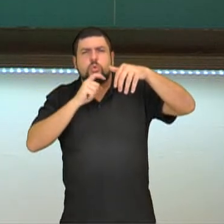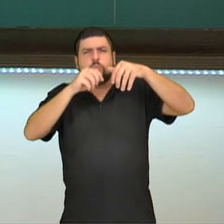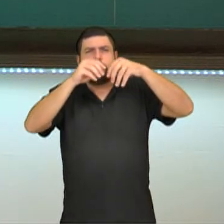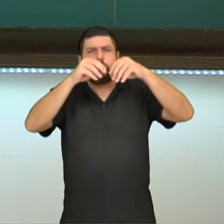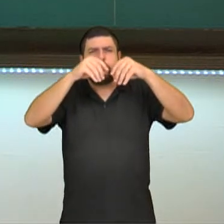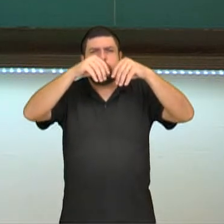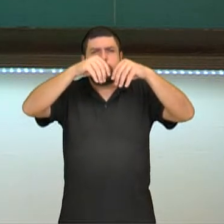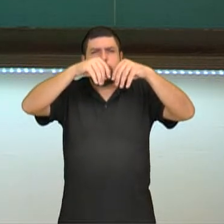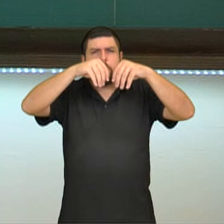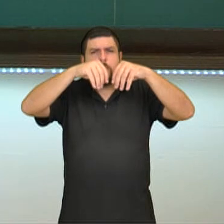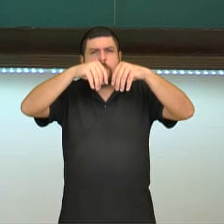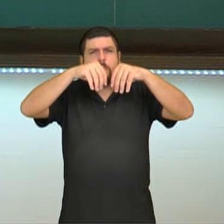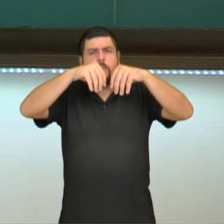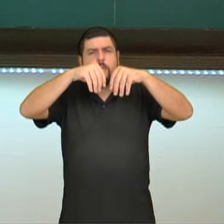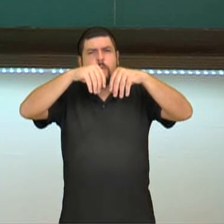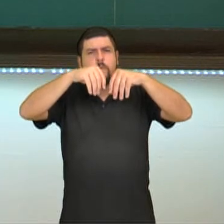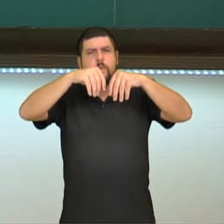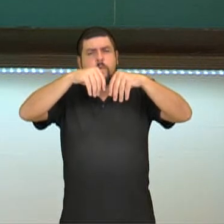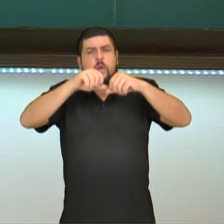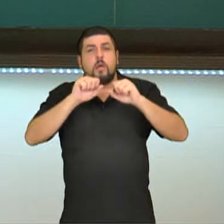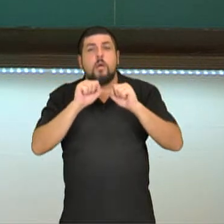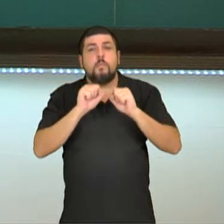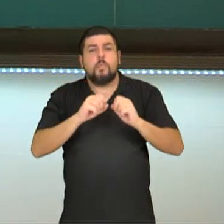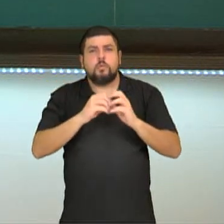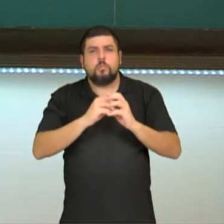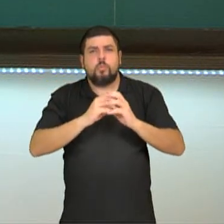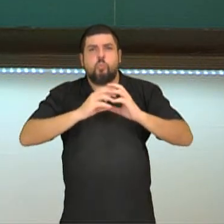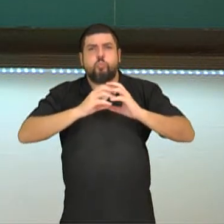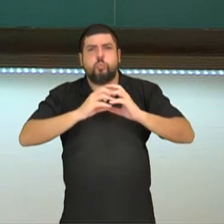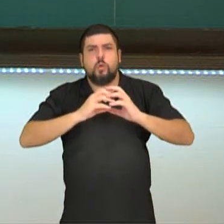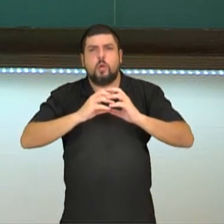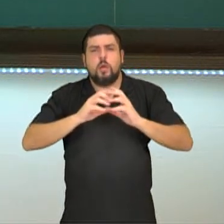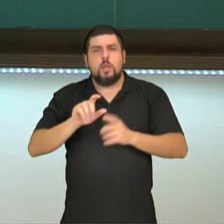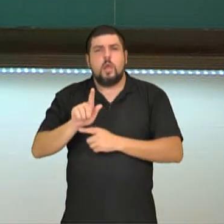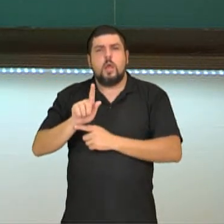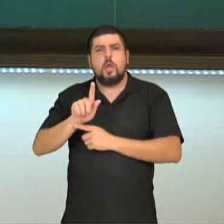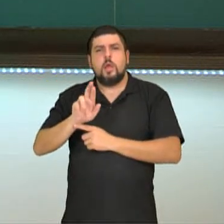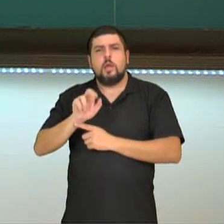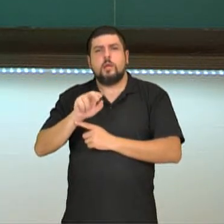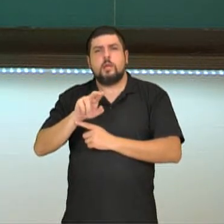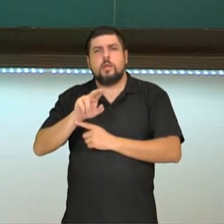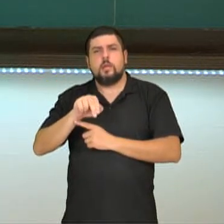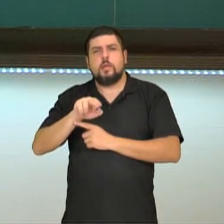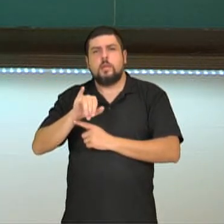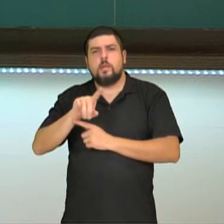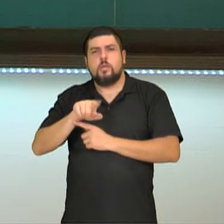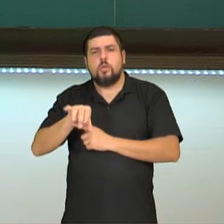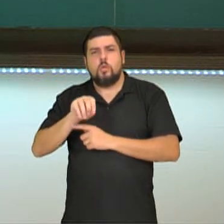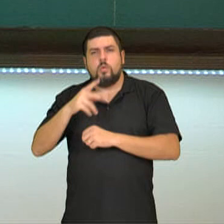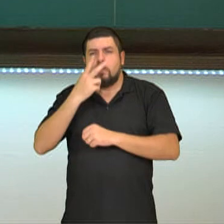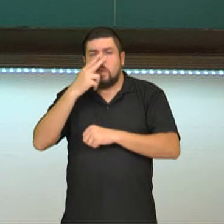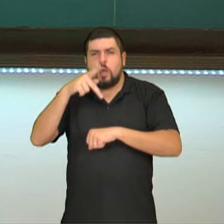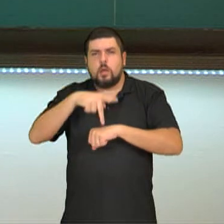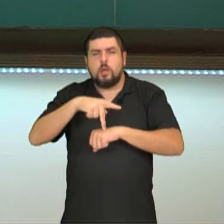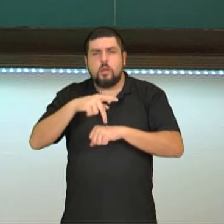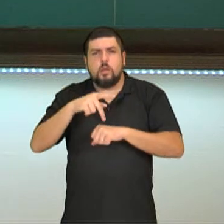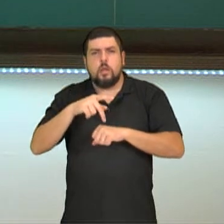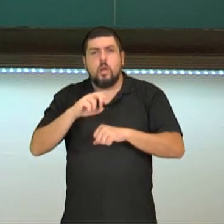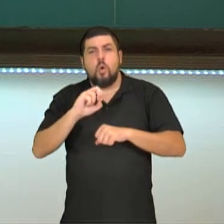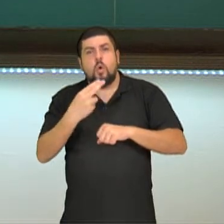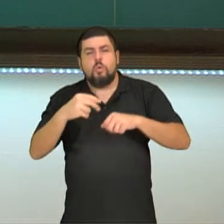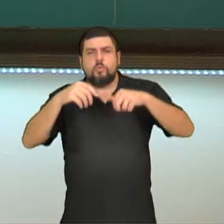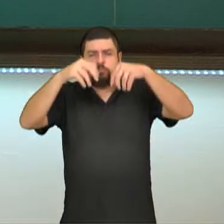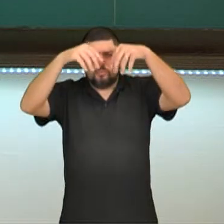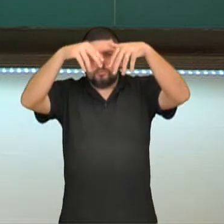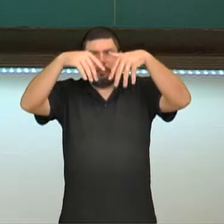continuar caindo, ela pode ficar muito grande, né? Granizo. Se não fica grande, ela fica no tamanho que chega tempo de derreter e cair no